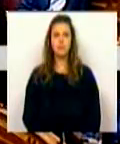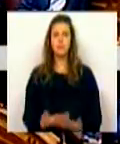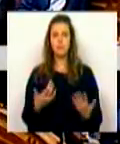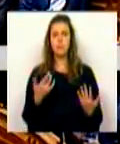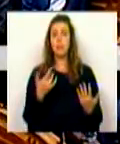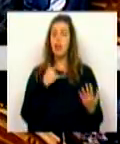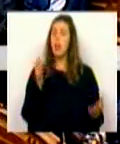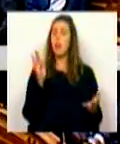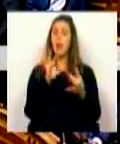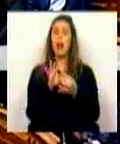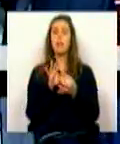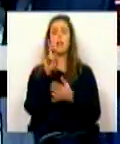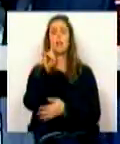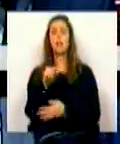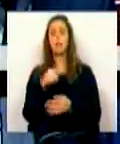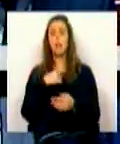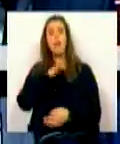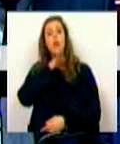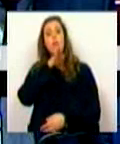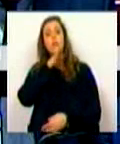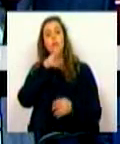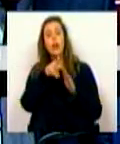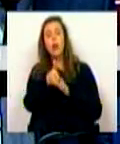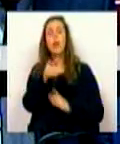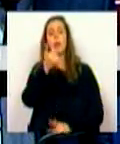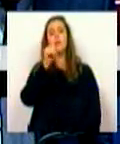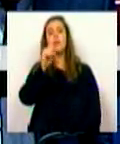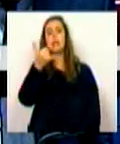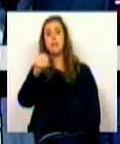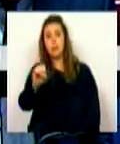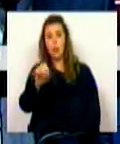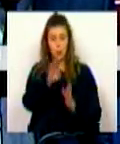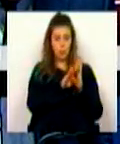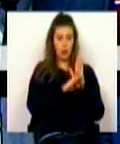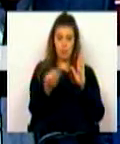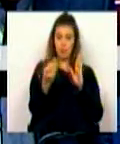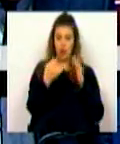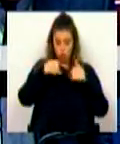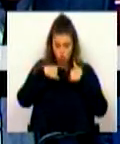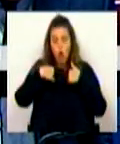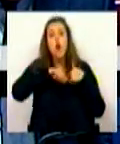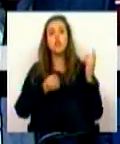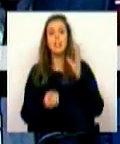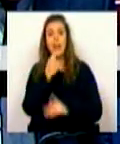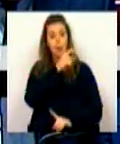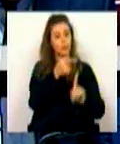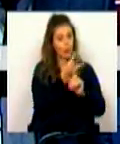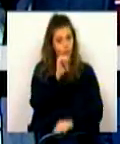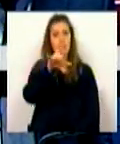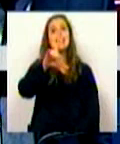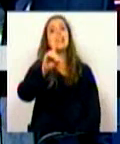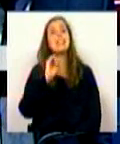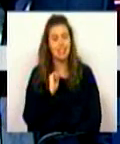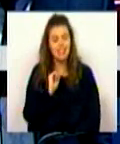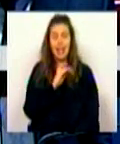Como relativamente ao Ferrovia 2020, programa que, aliás, nós criámos em 2016,